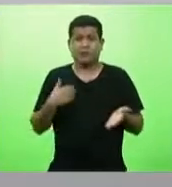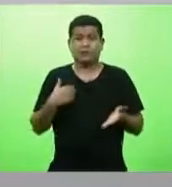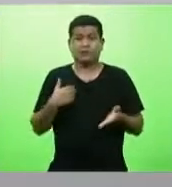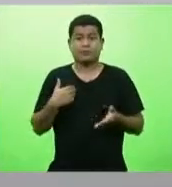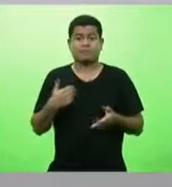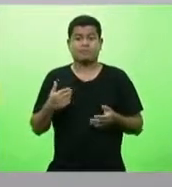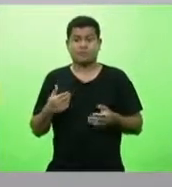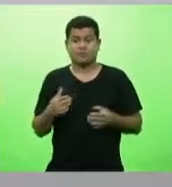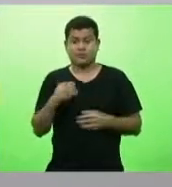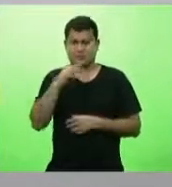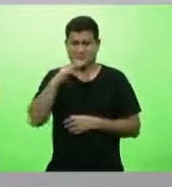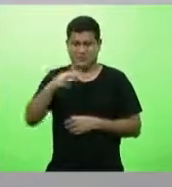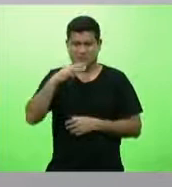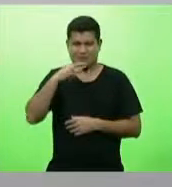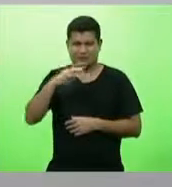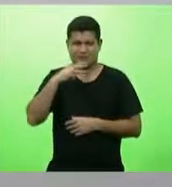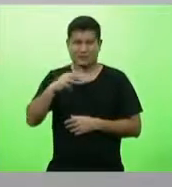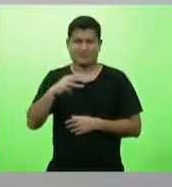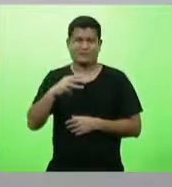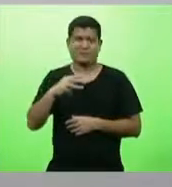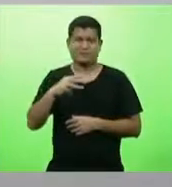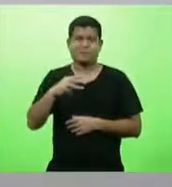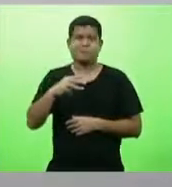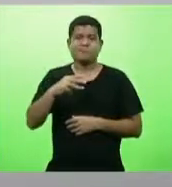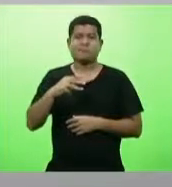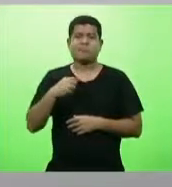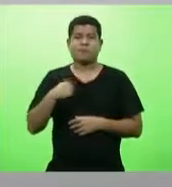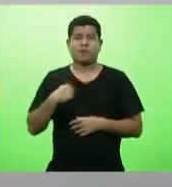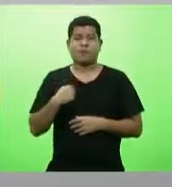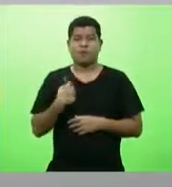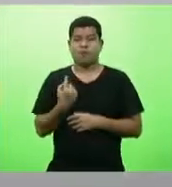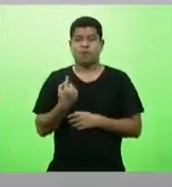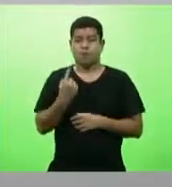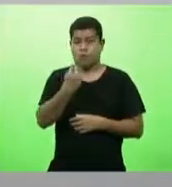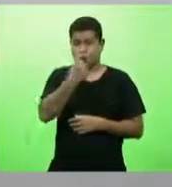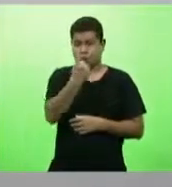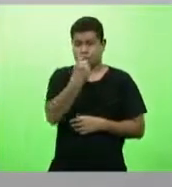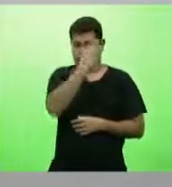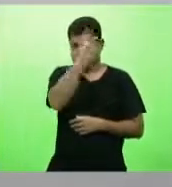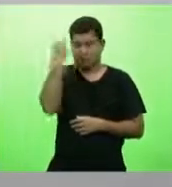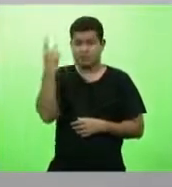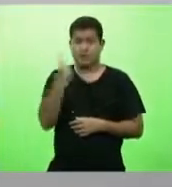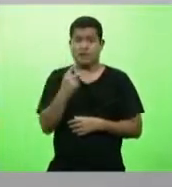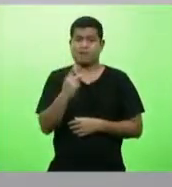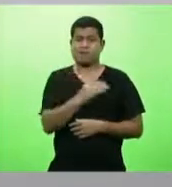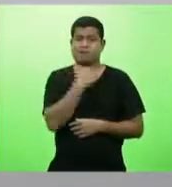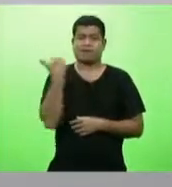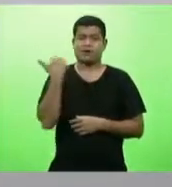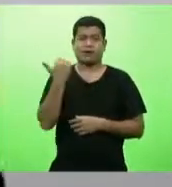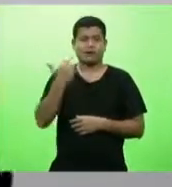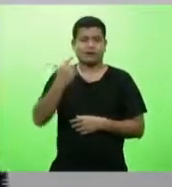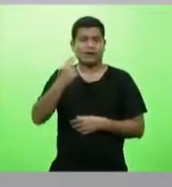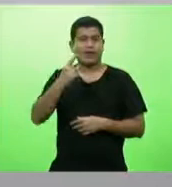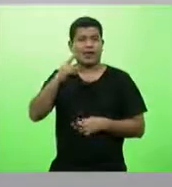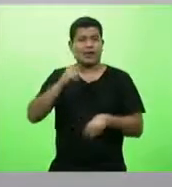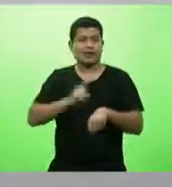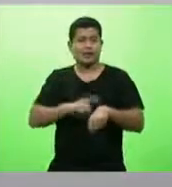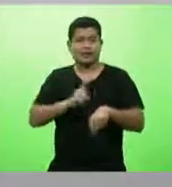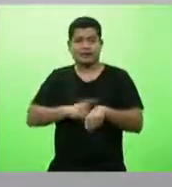de março, como eu disse, uma pessoa a cada 18 minutos faleceu, o que corresponde aí na